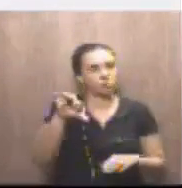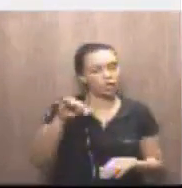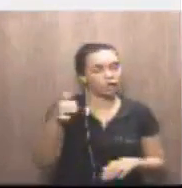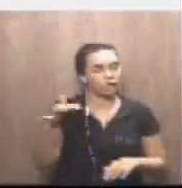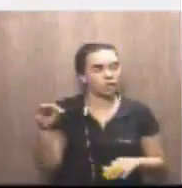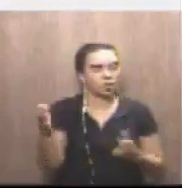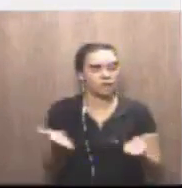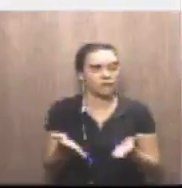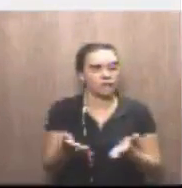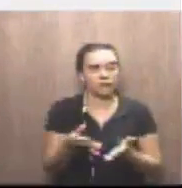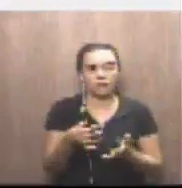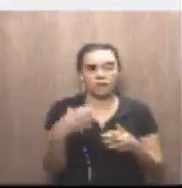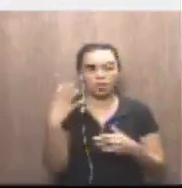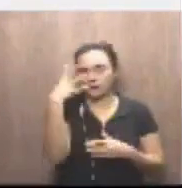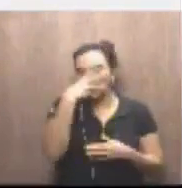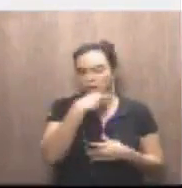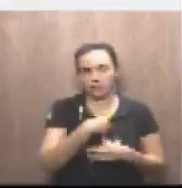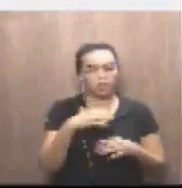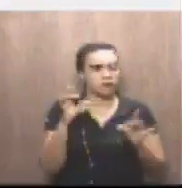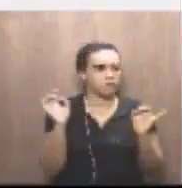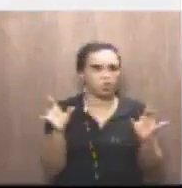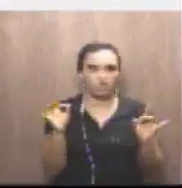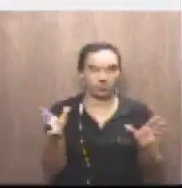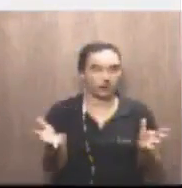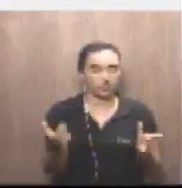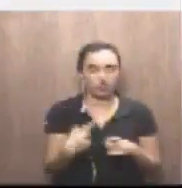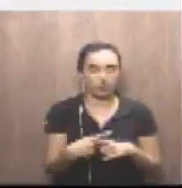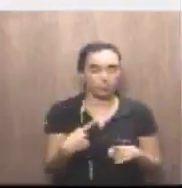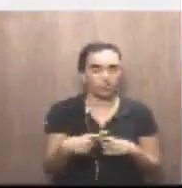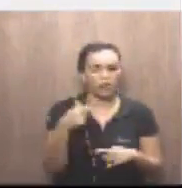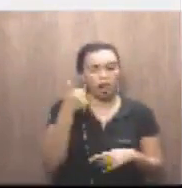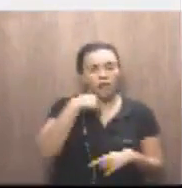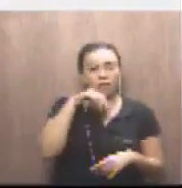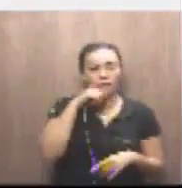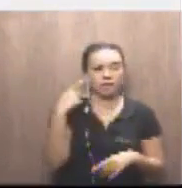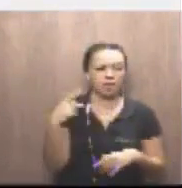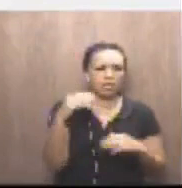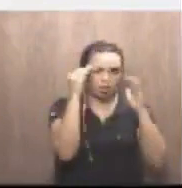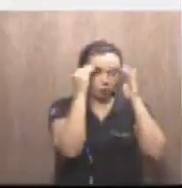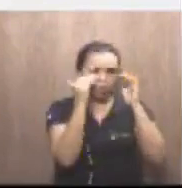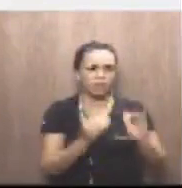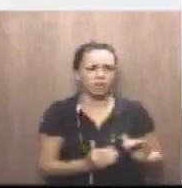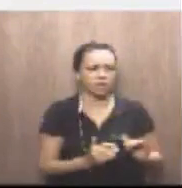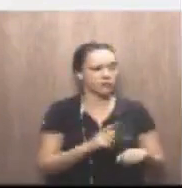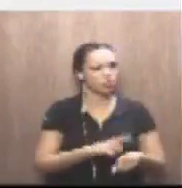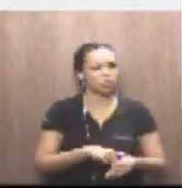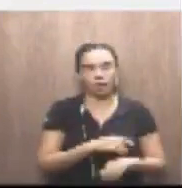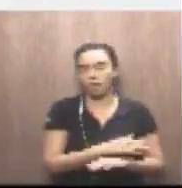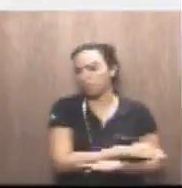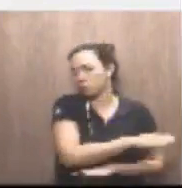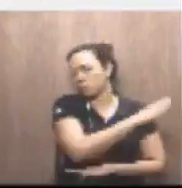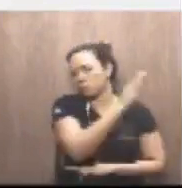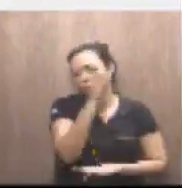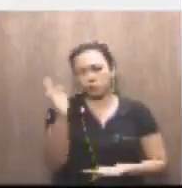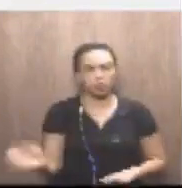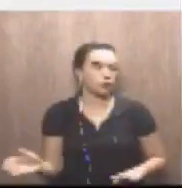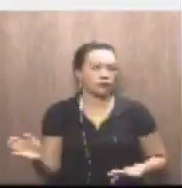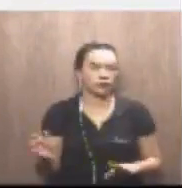lá toda fofa, linda, maravilhosa, porque a sua mãe foi respeitada em todo o contexto do